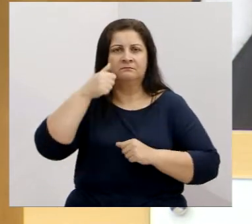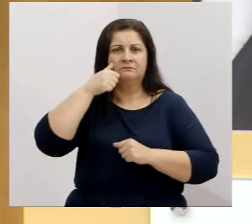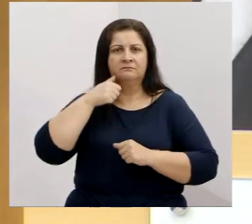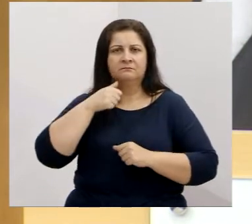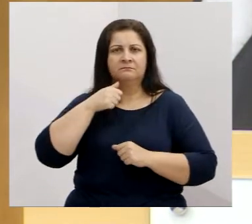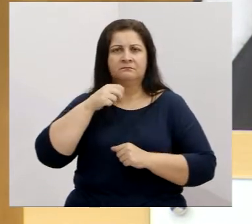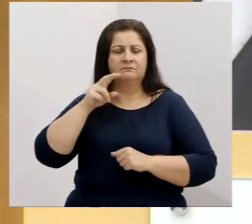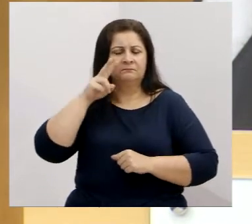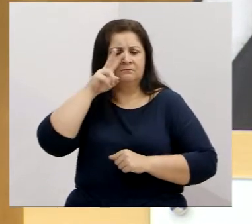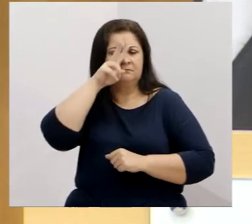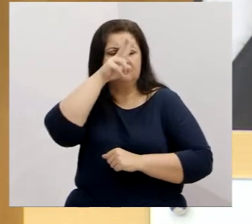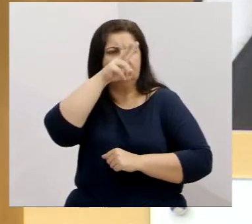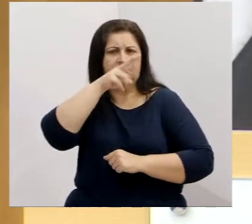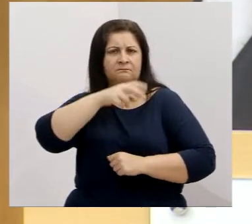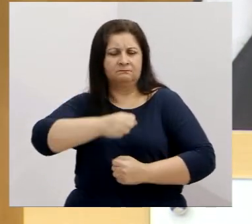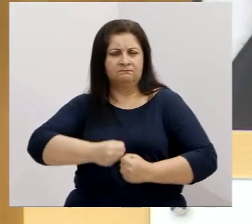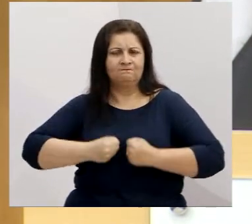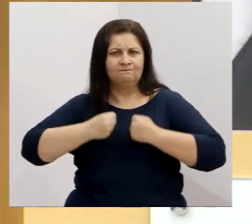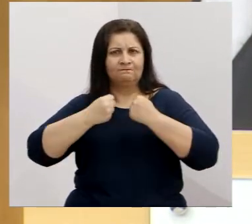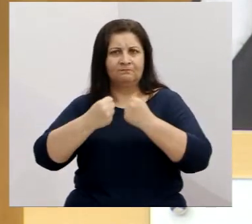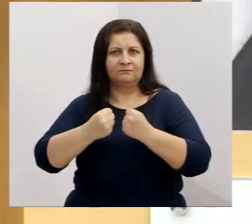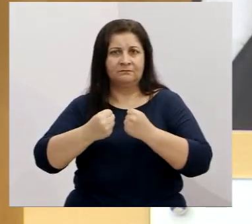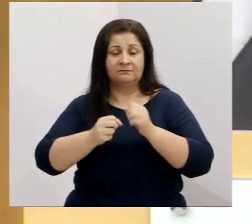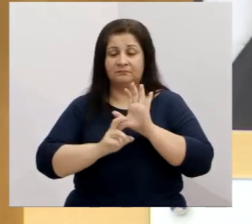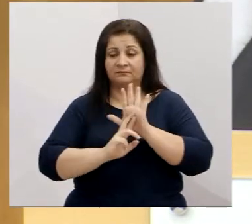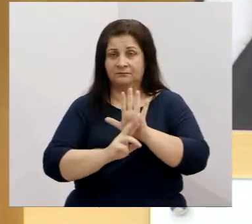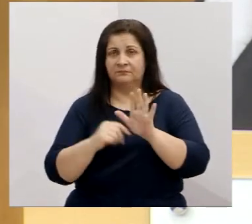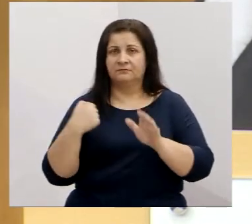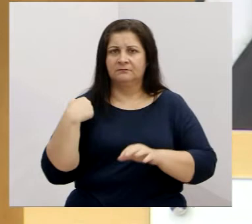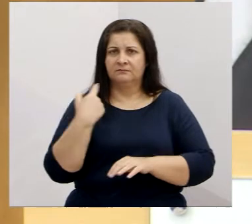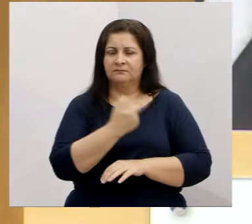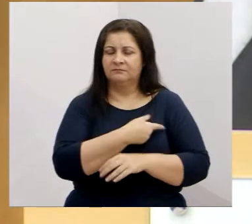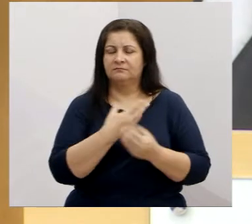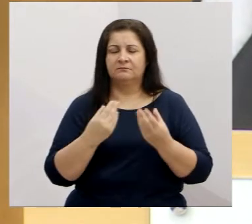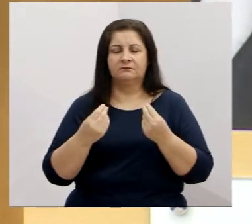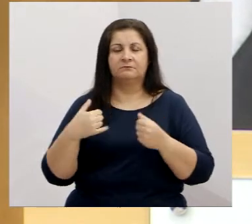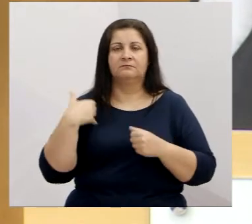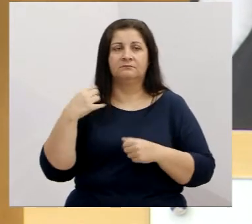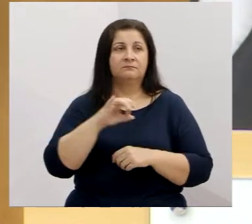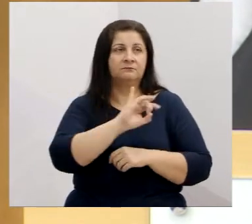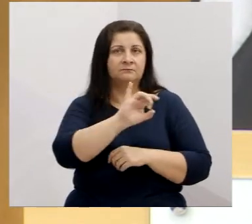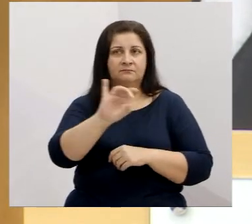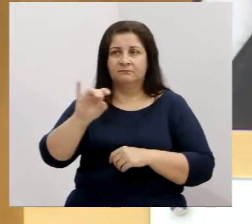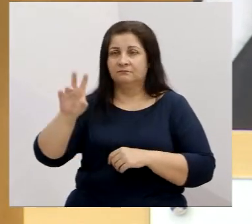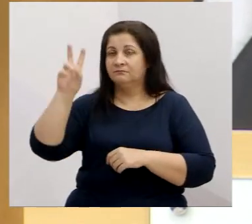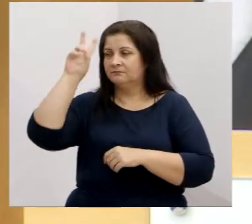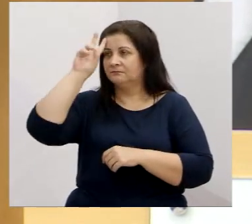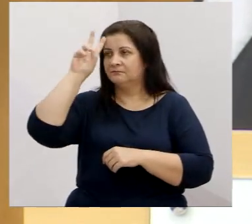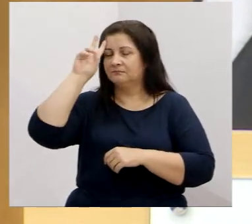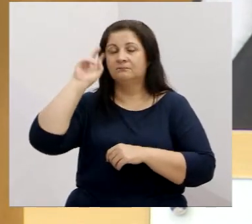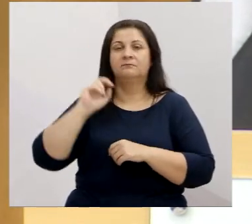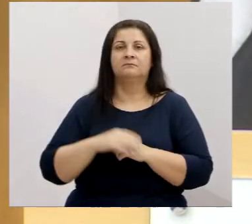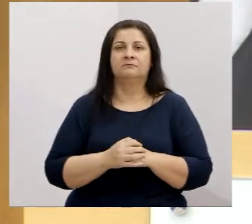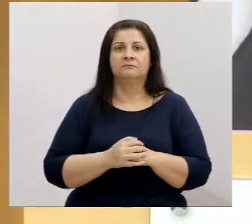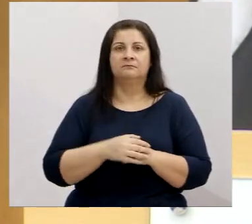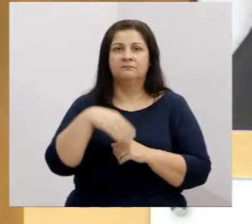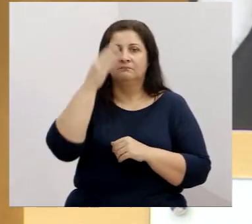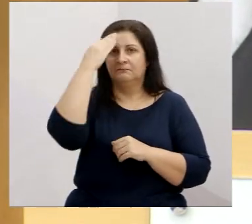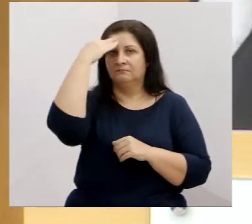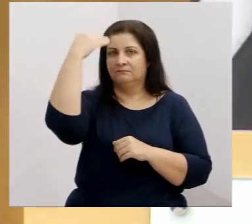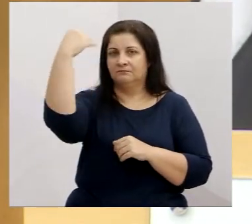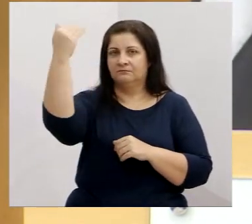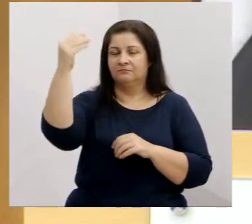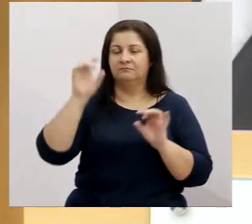guerreiras que nos representam com muito orgulho Cada uma com sua história uma homenagem especial a minha mãe